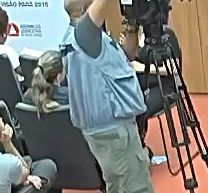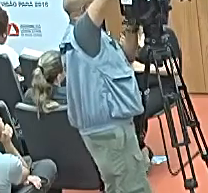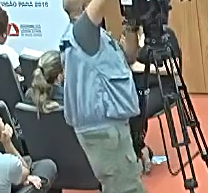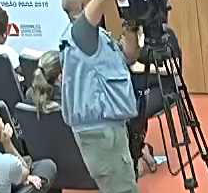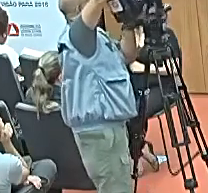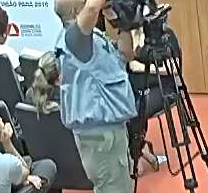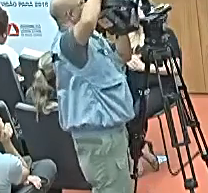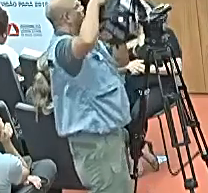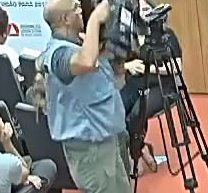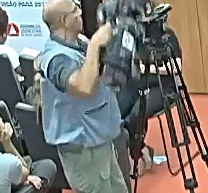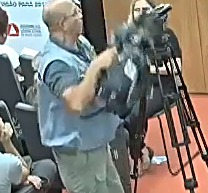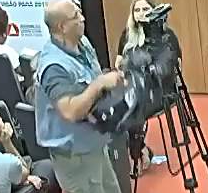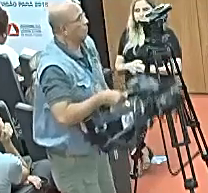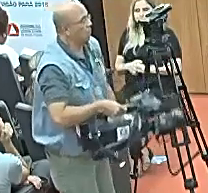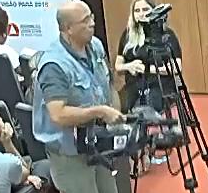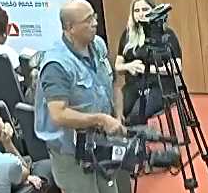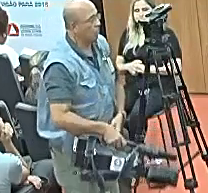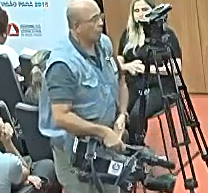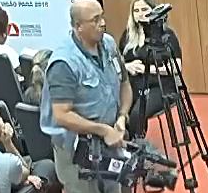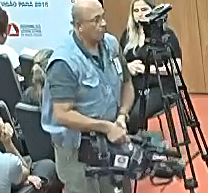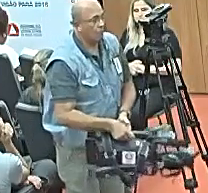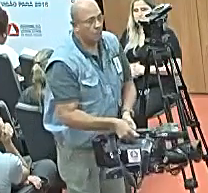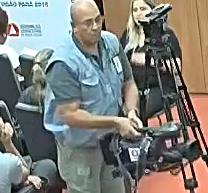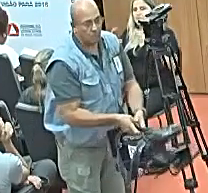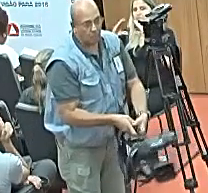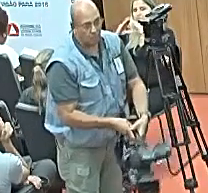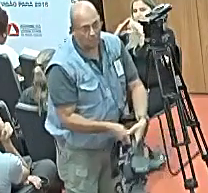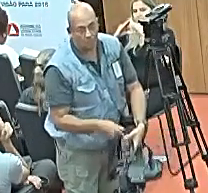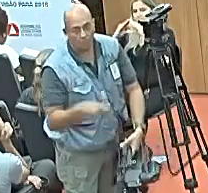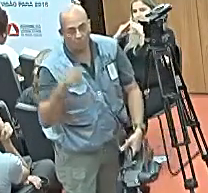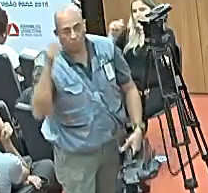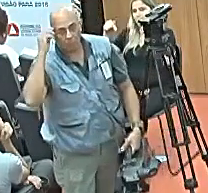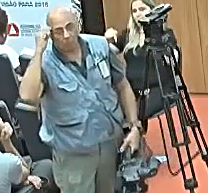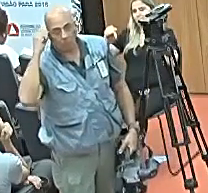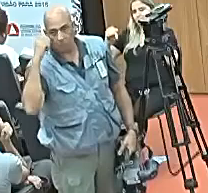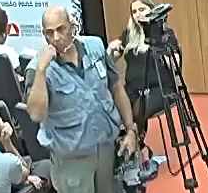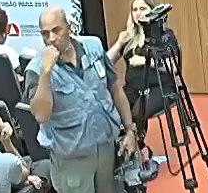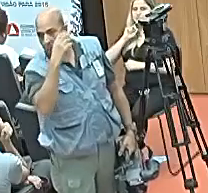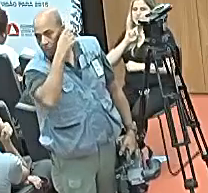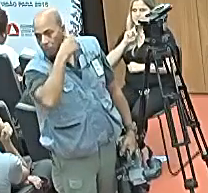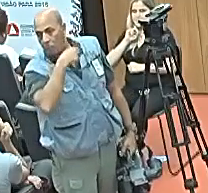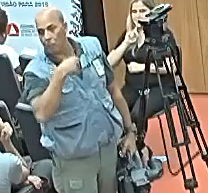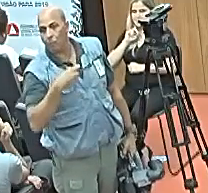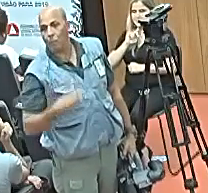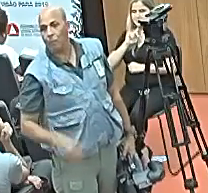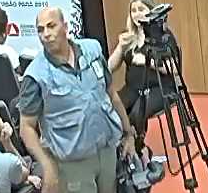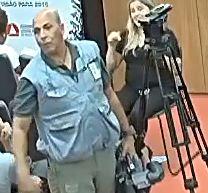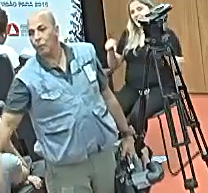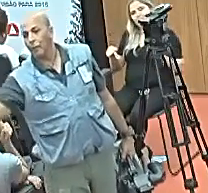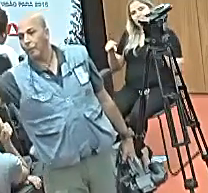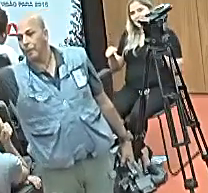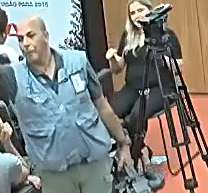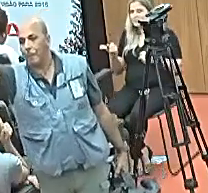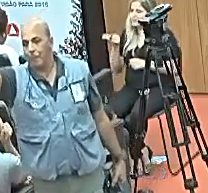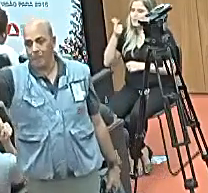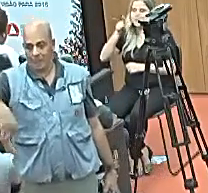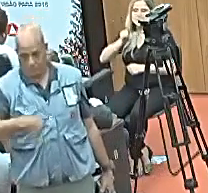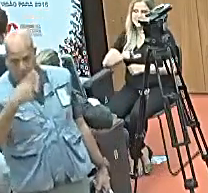essa o parlamento mineiro caso à época o doutor já que eu não consegui chegar